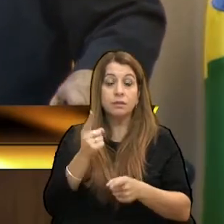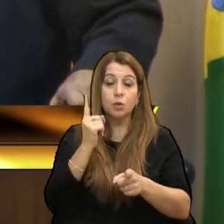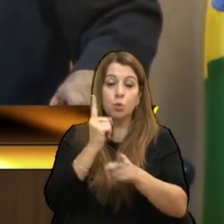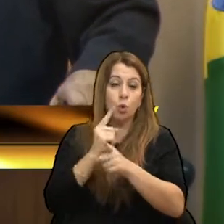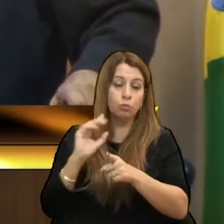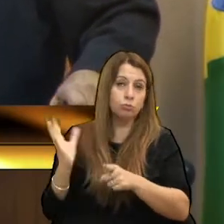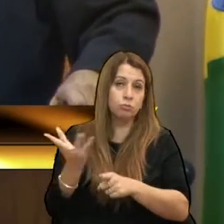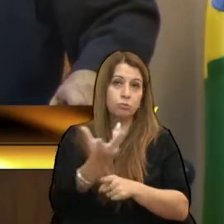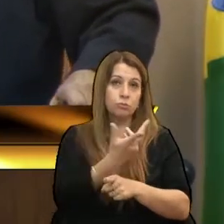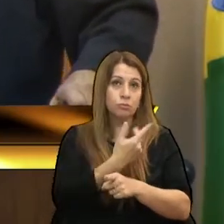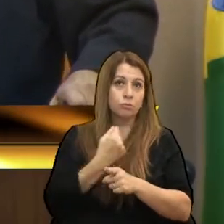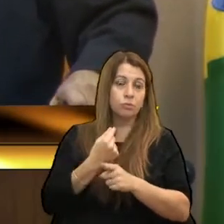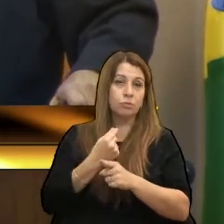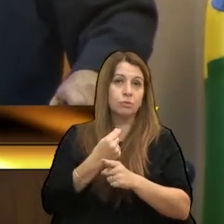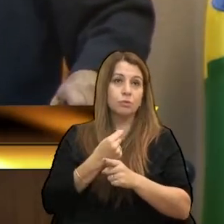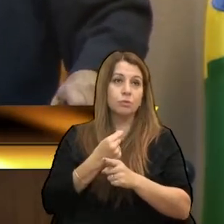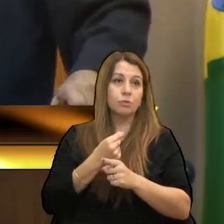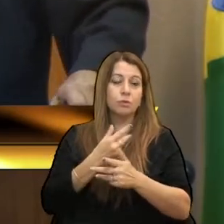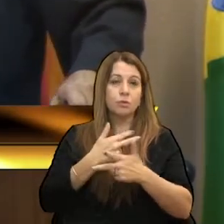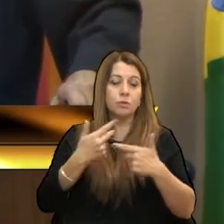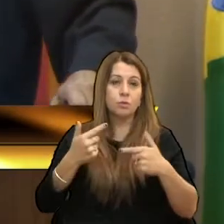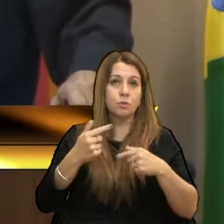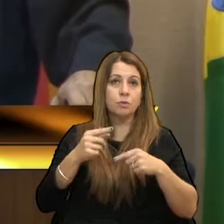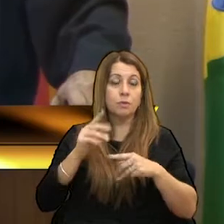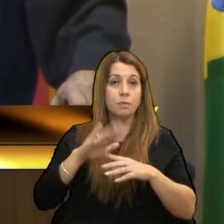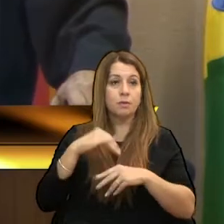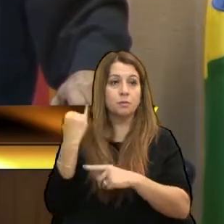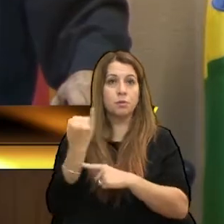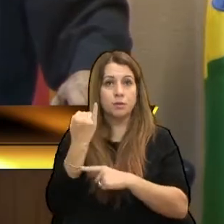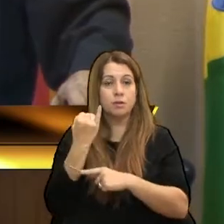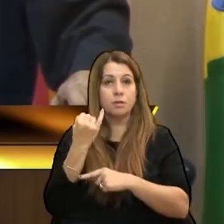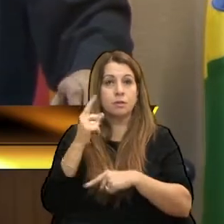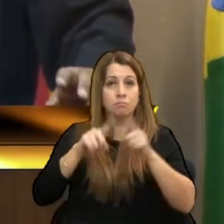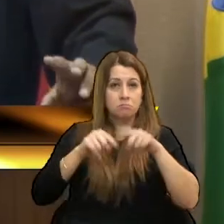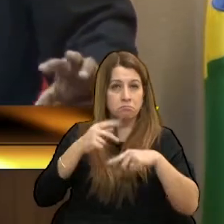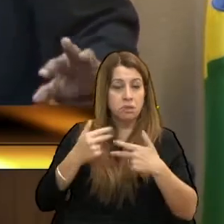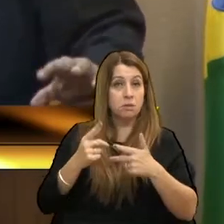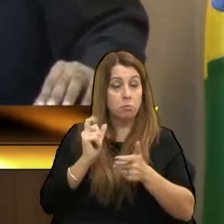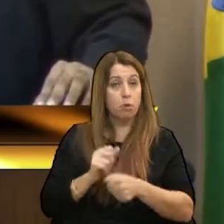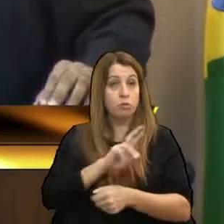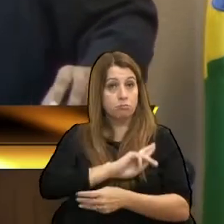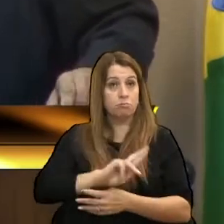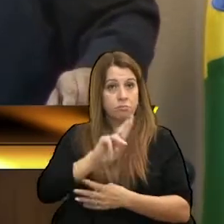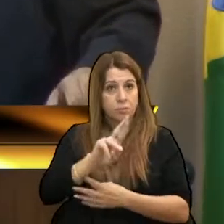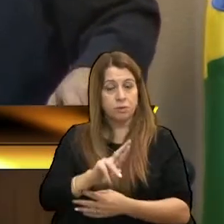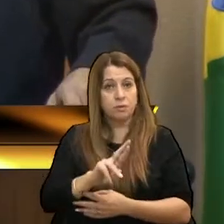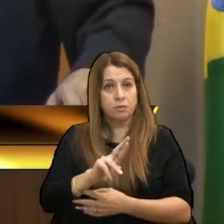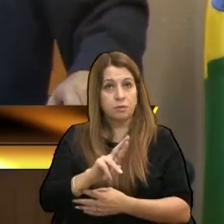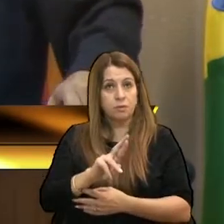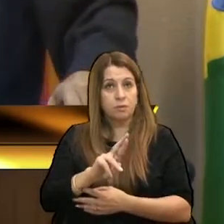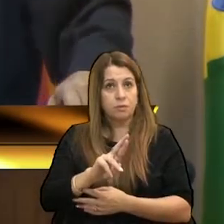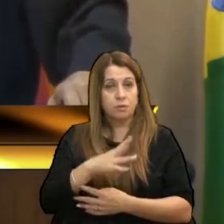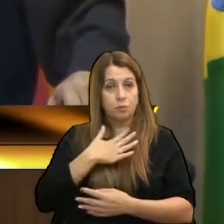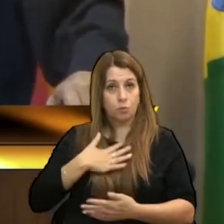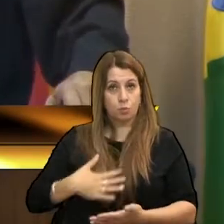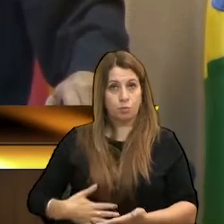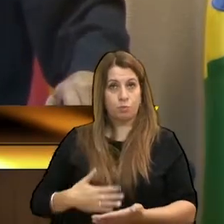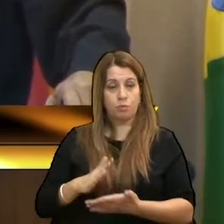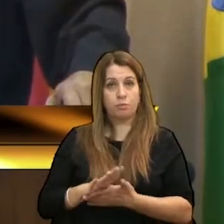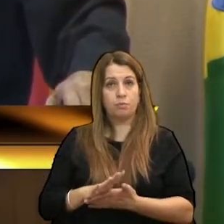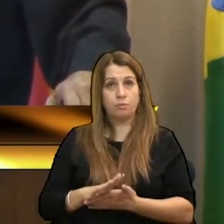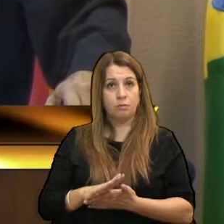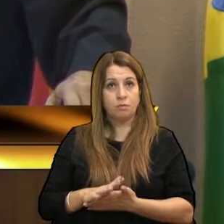reunidos todos os princípios materiais que melhor podem representar o corpo e